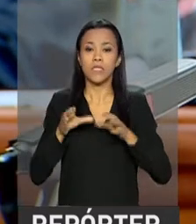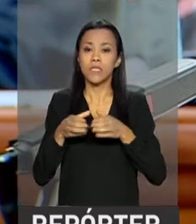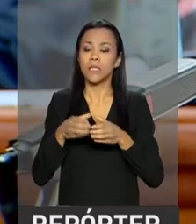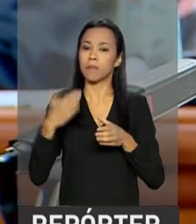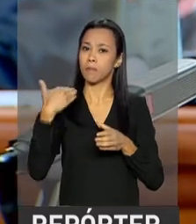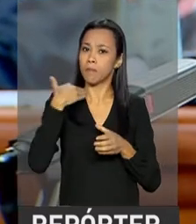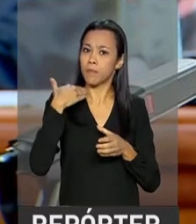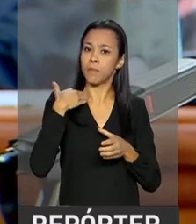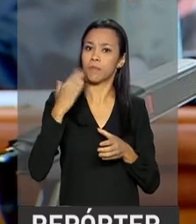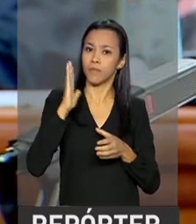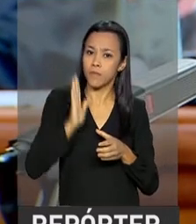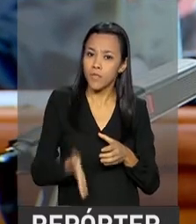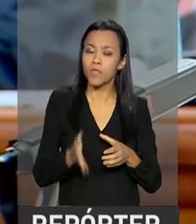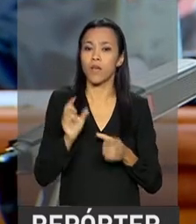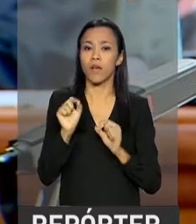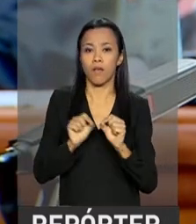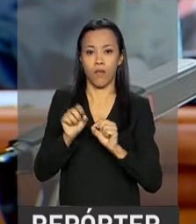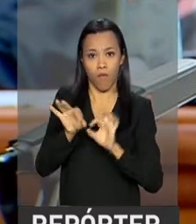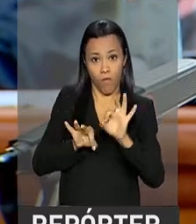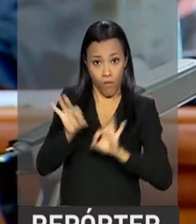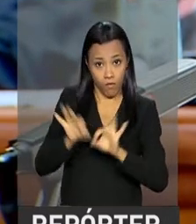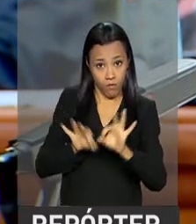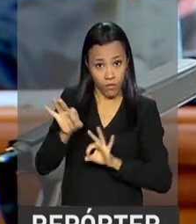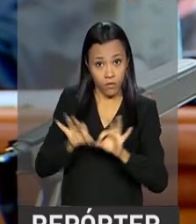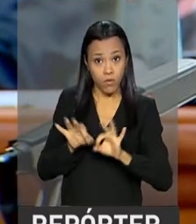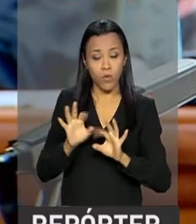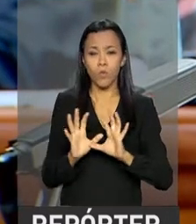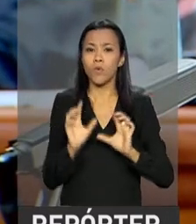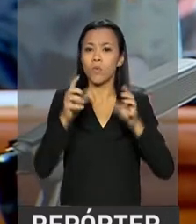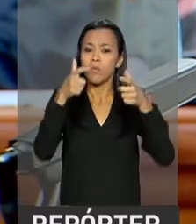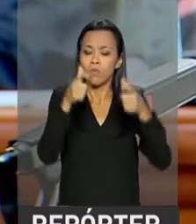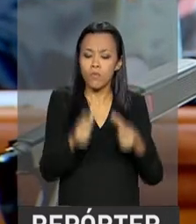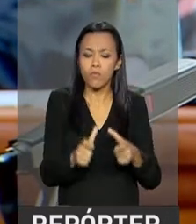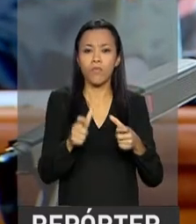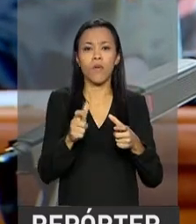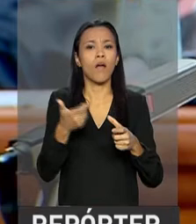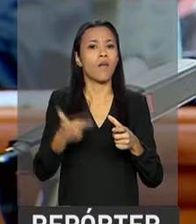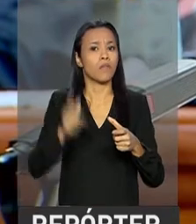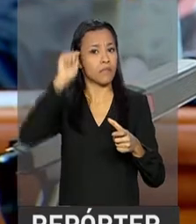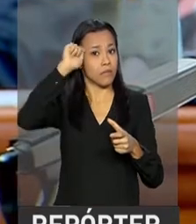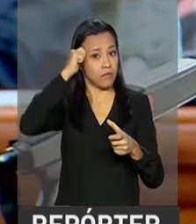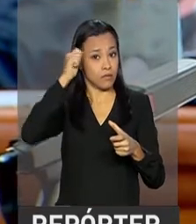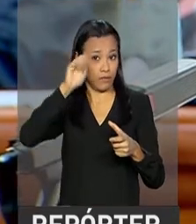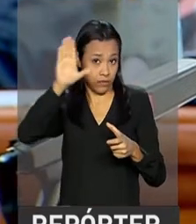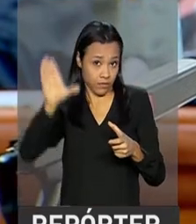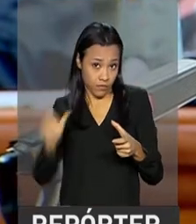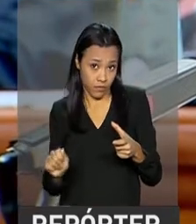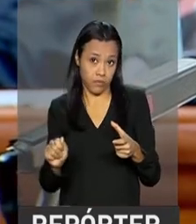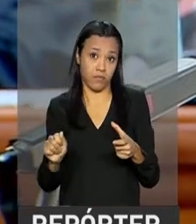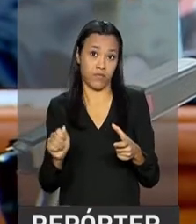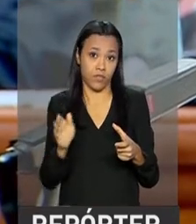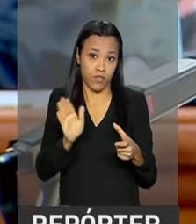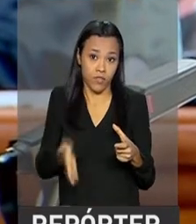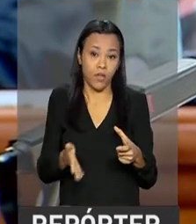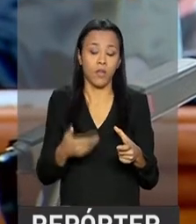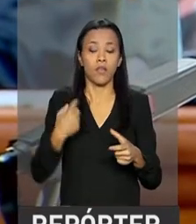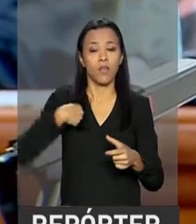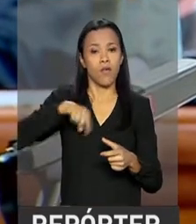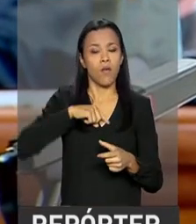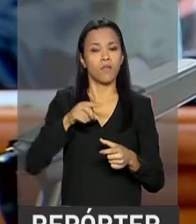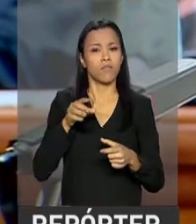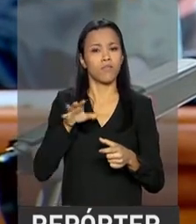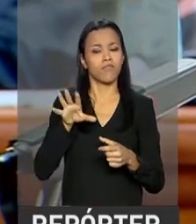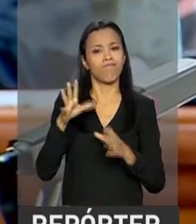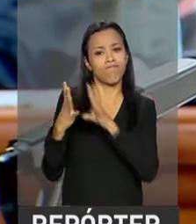seu processo de instalação do Centro Regional na África. Adotamos uma estratégia